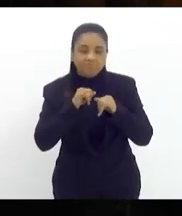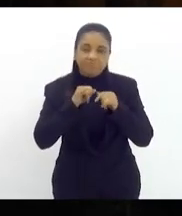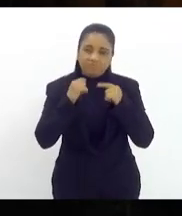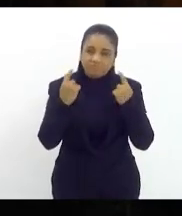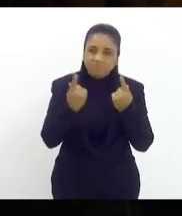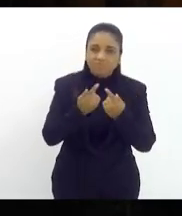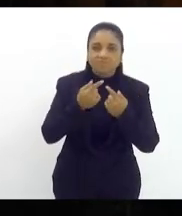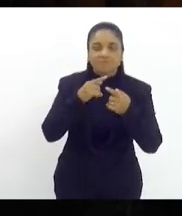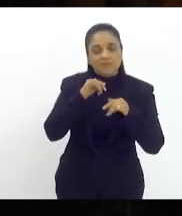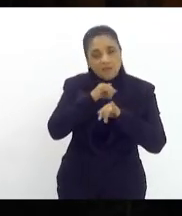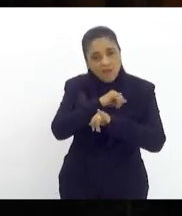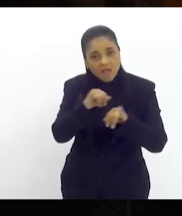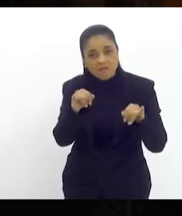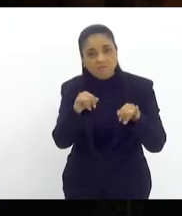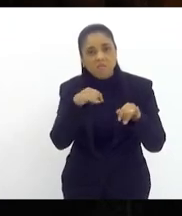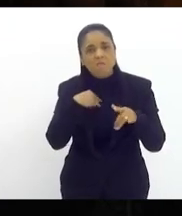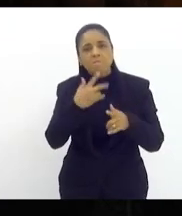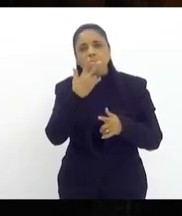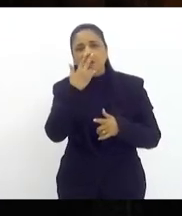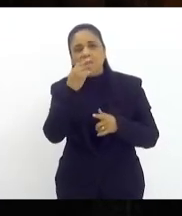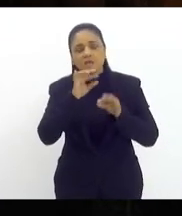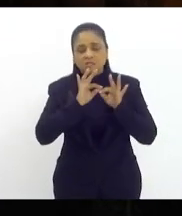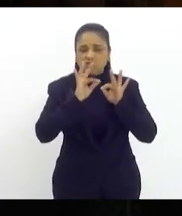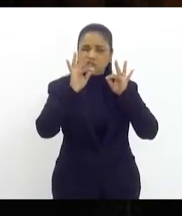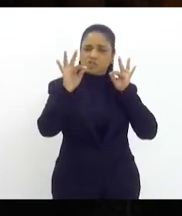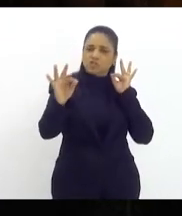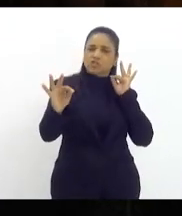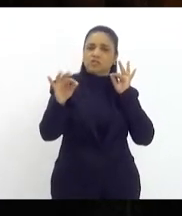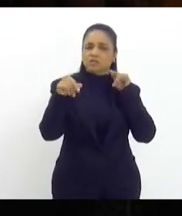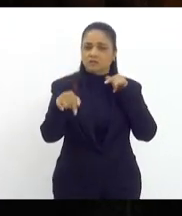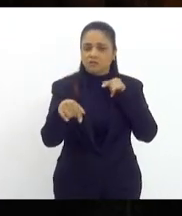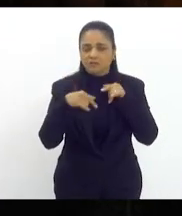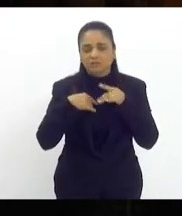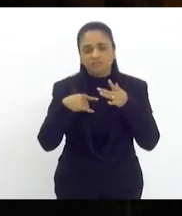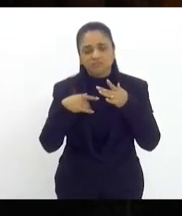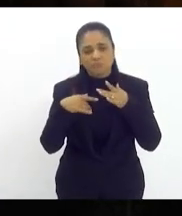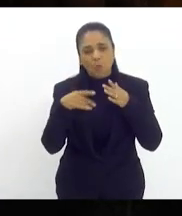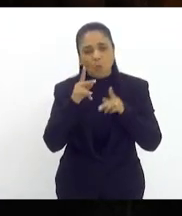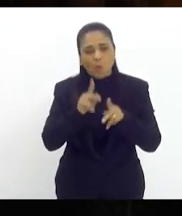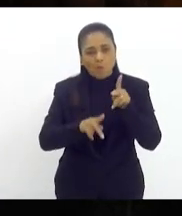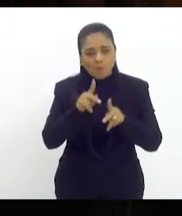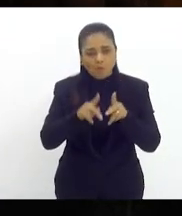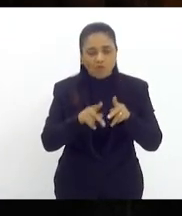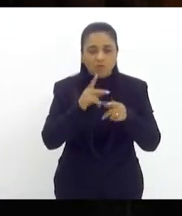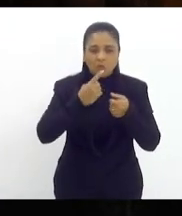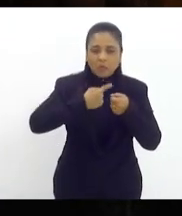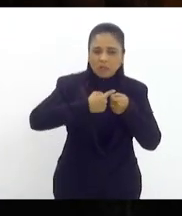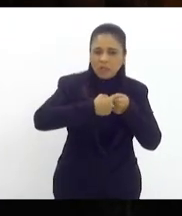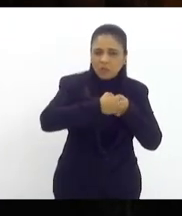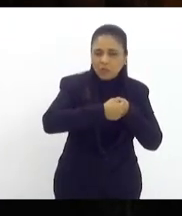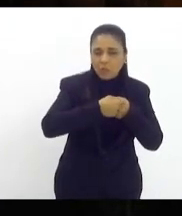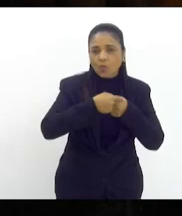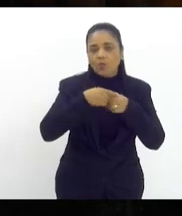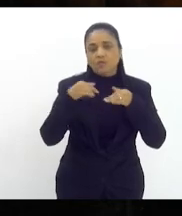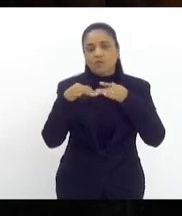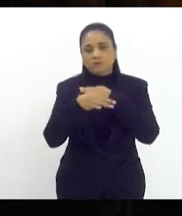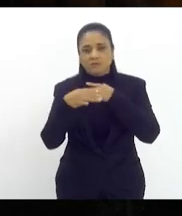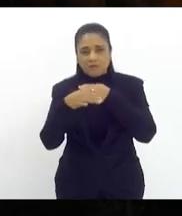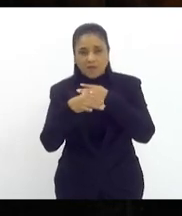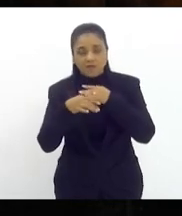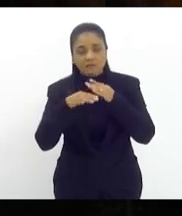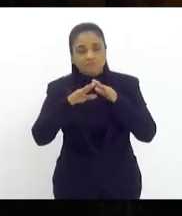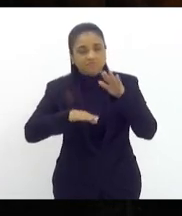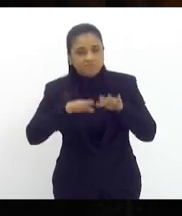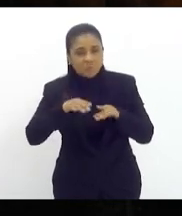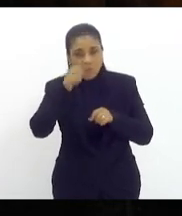a LERJ parece muito distante para o povo que está nas cidades em especial do interior por conta da dinâmica da vida às vezes a